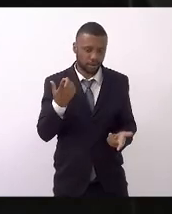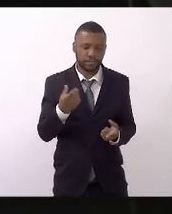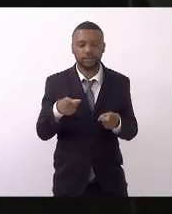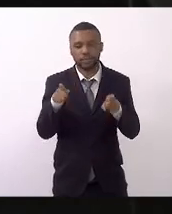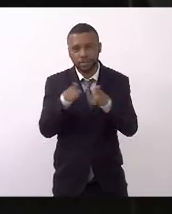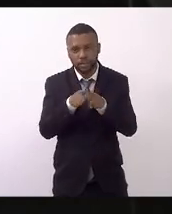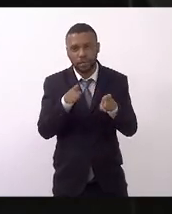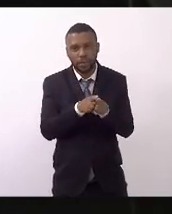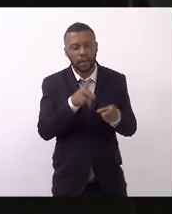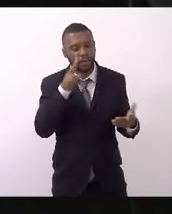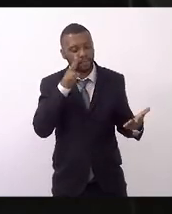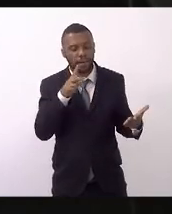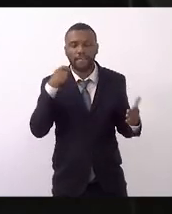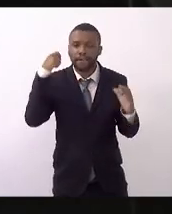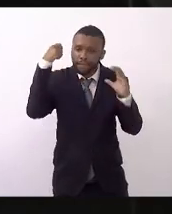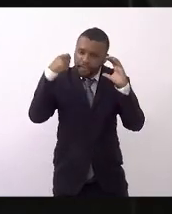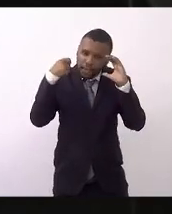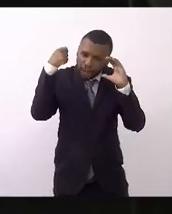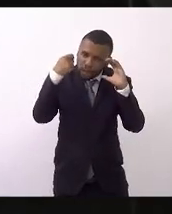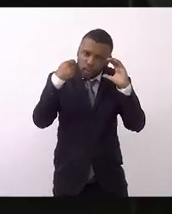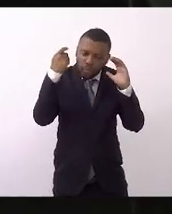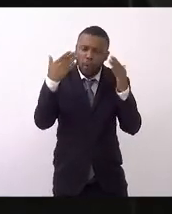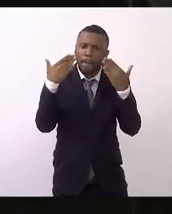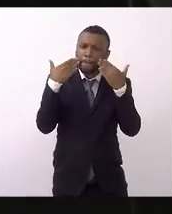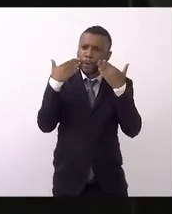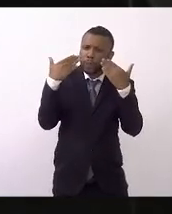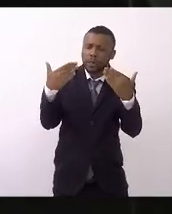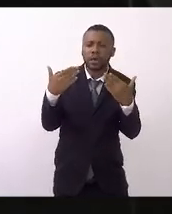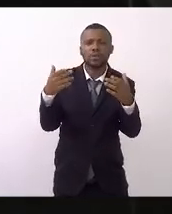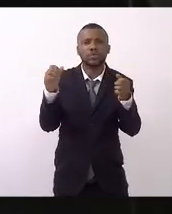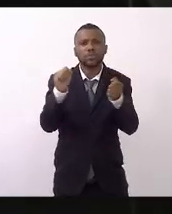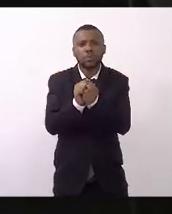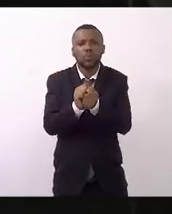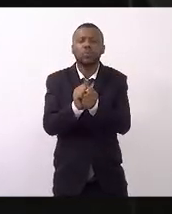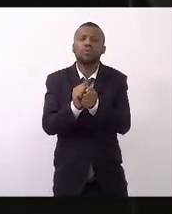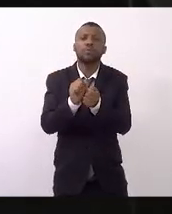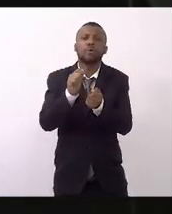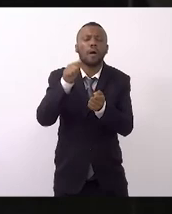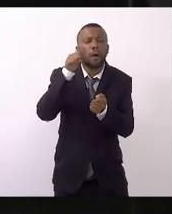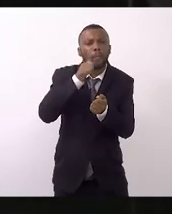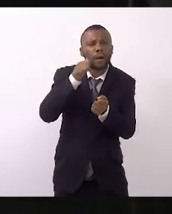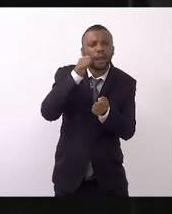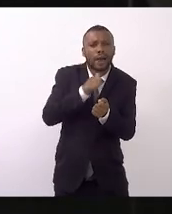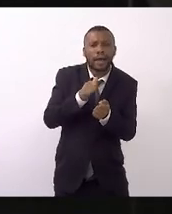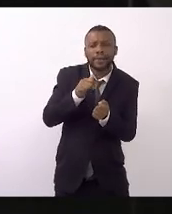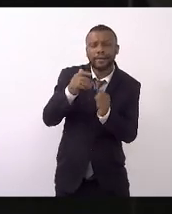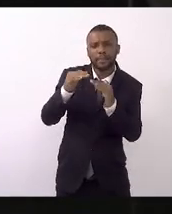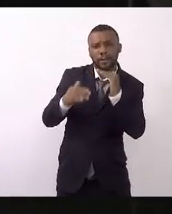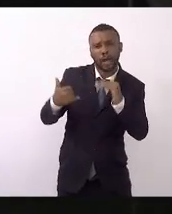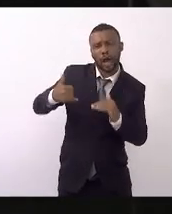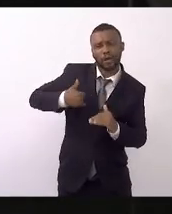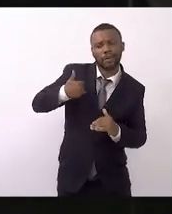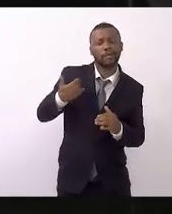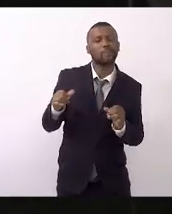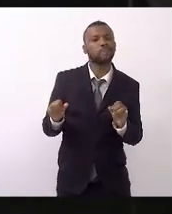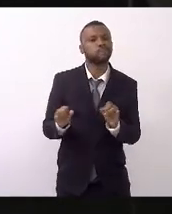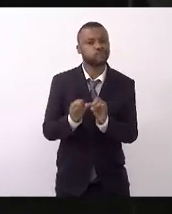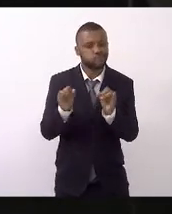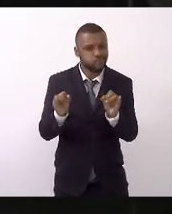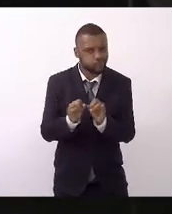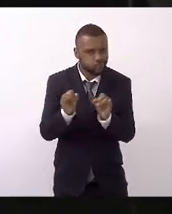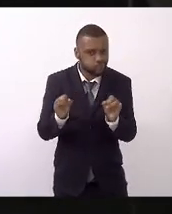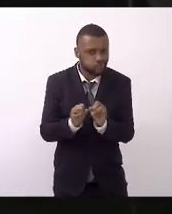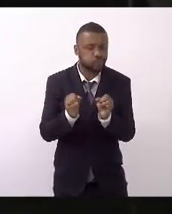Também vi vídeos explícitos com mulheres ou meninas fazendo sexo,